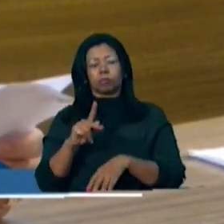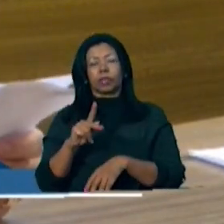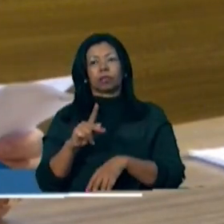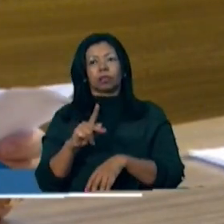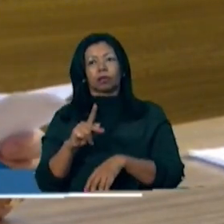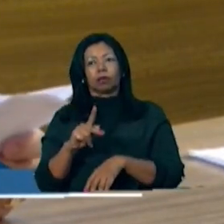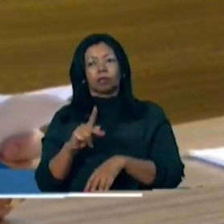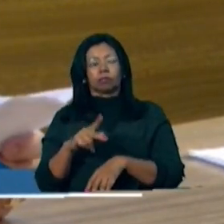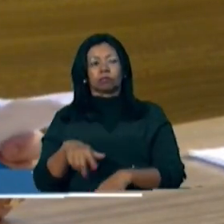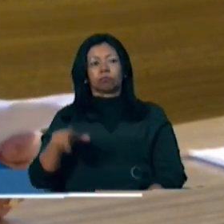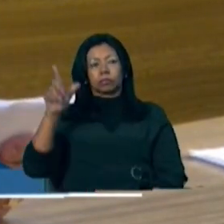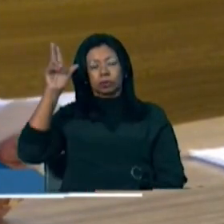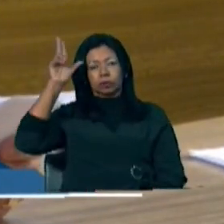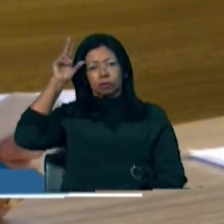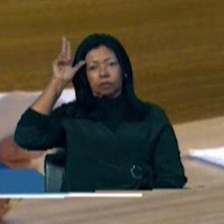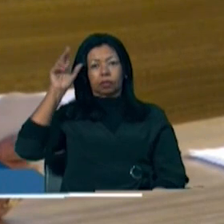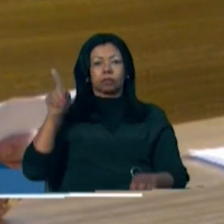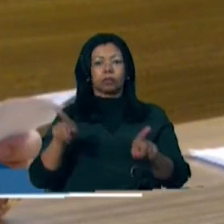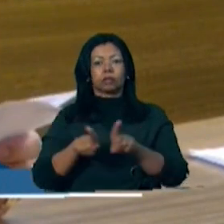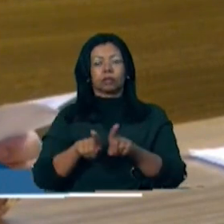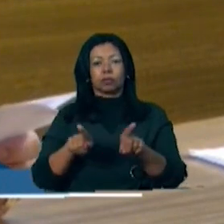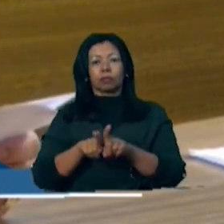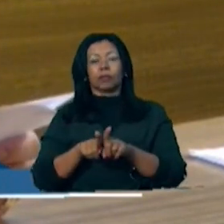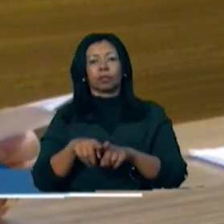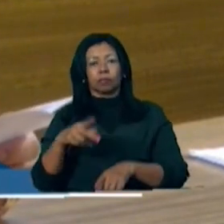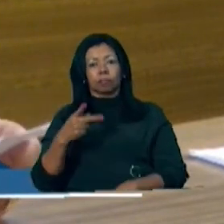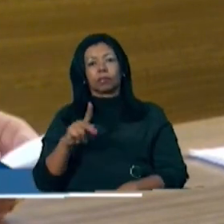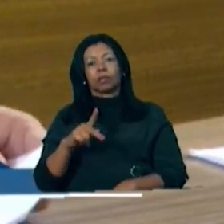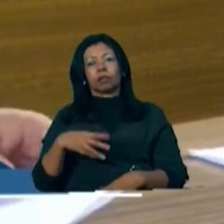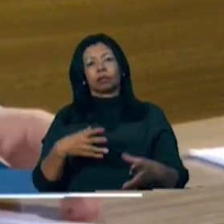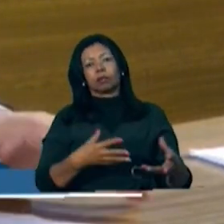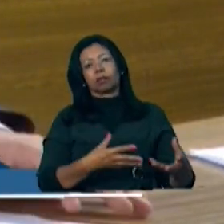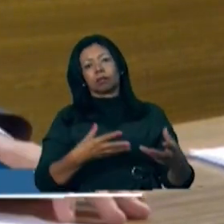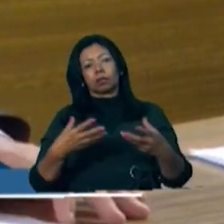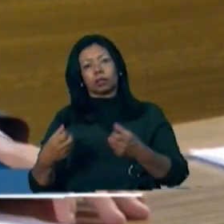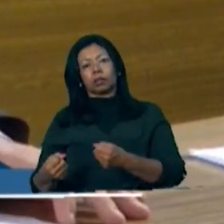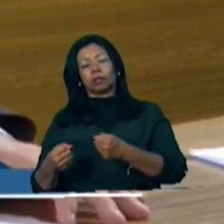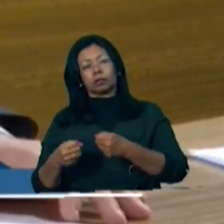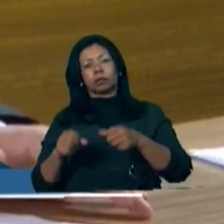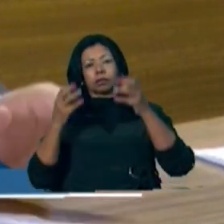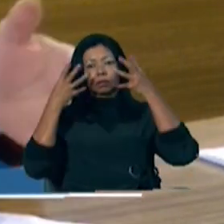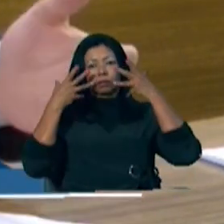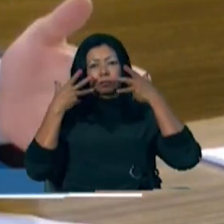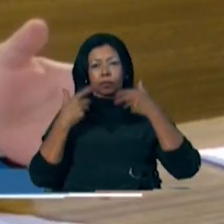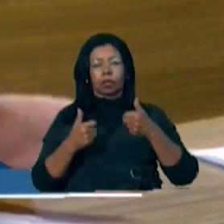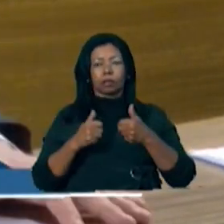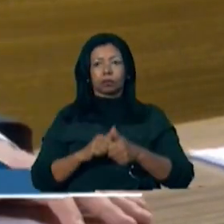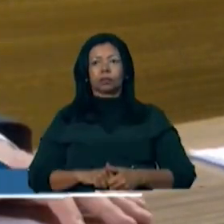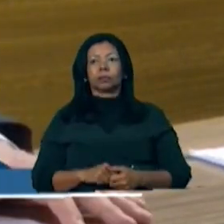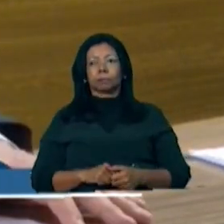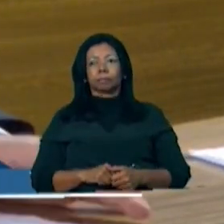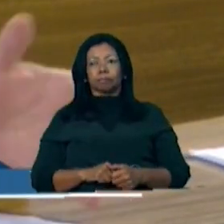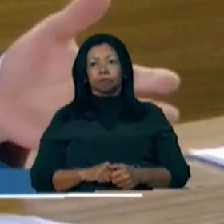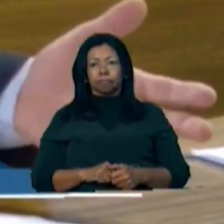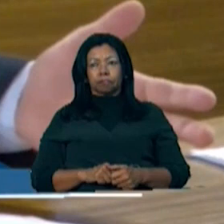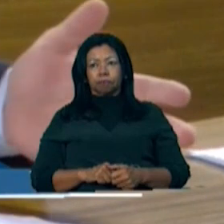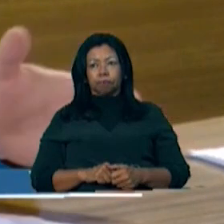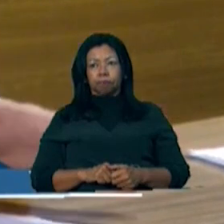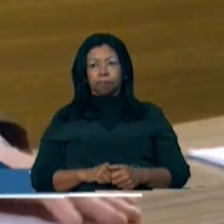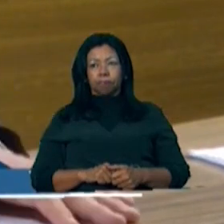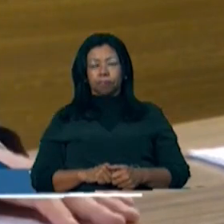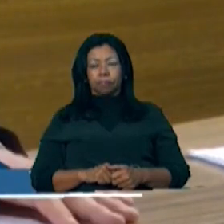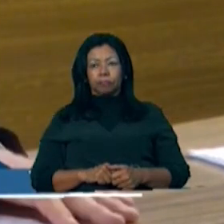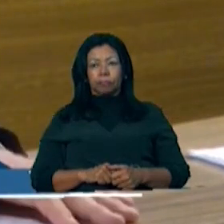para equinos e muito menos para recolha desses animais às vezes